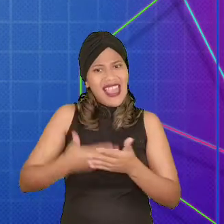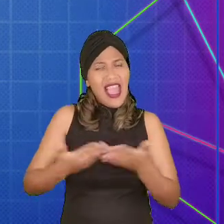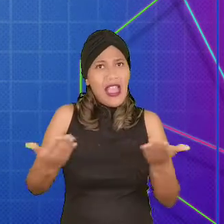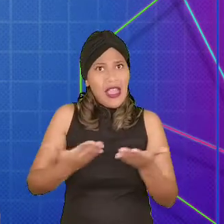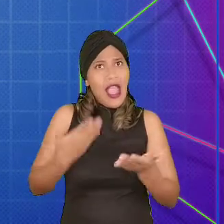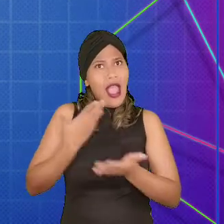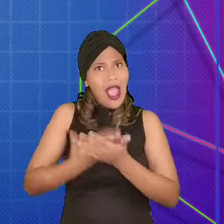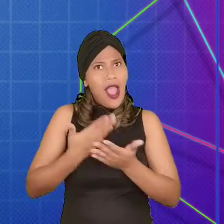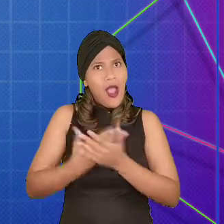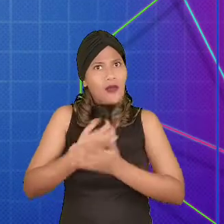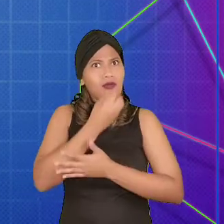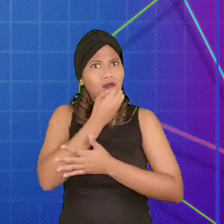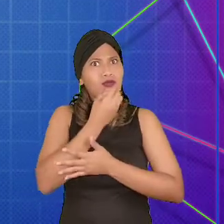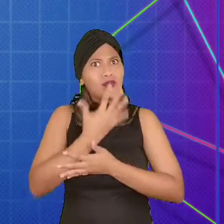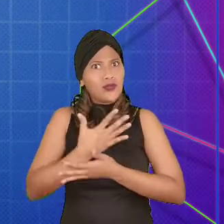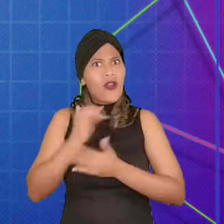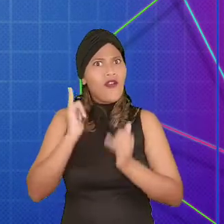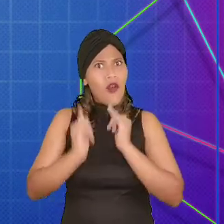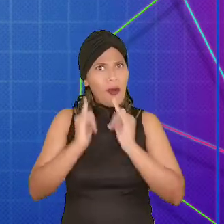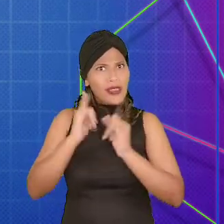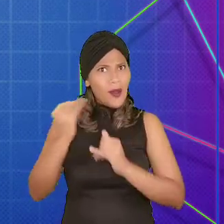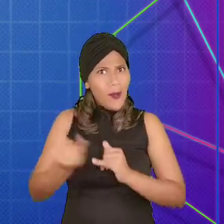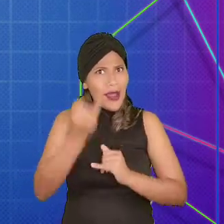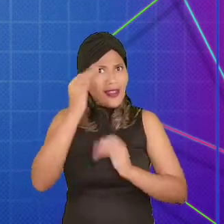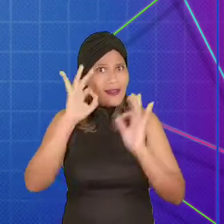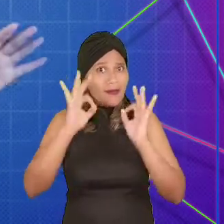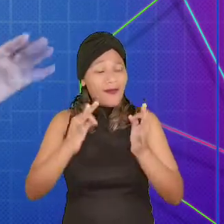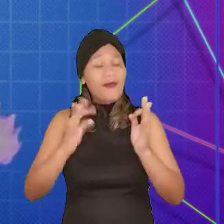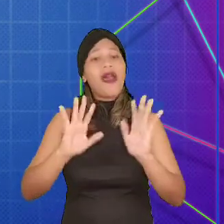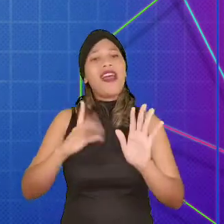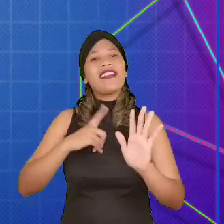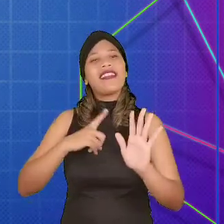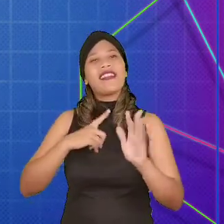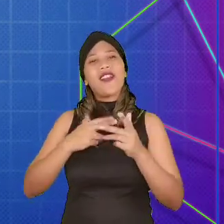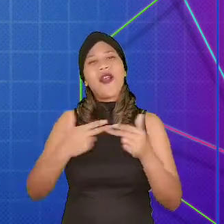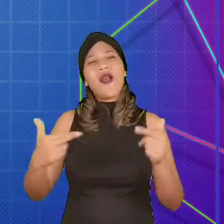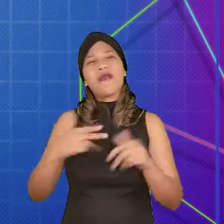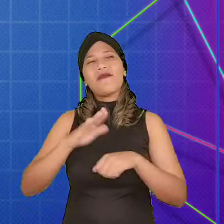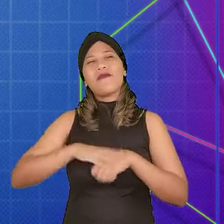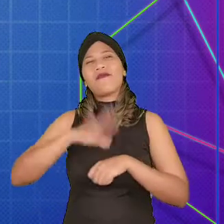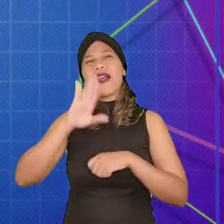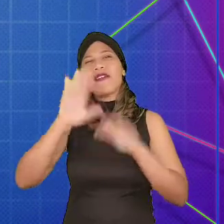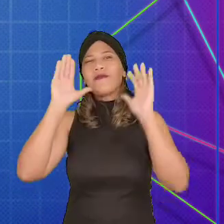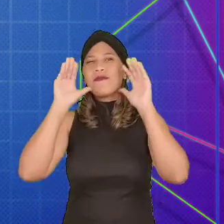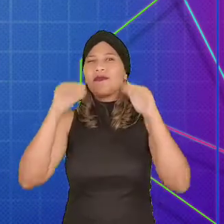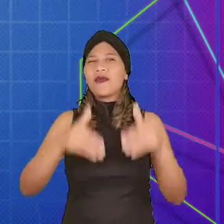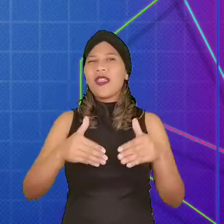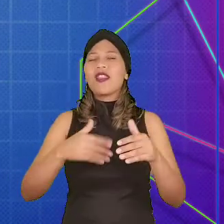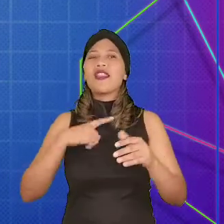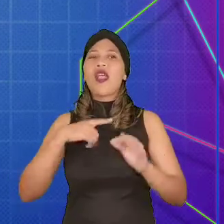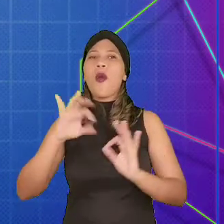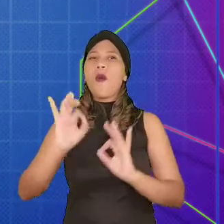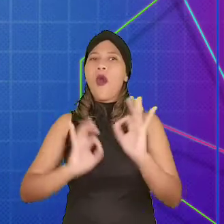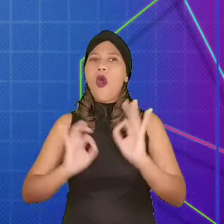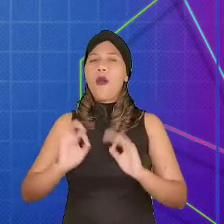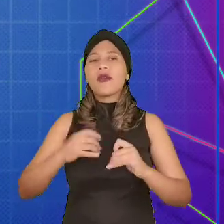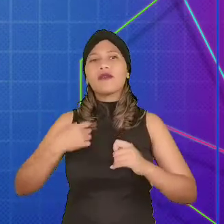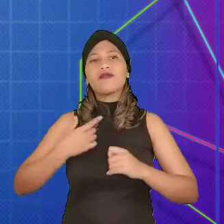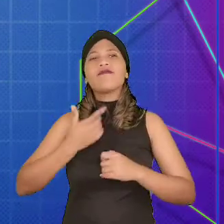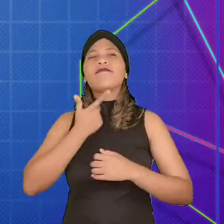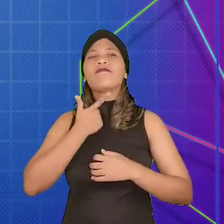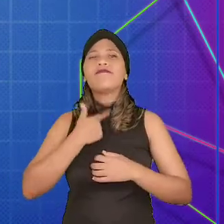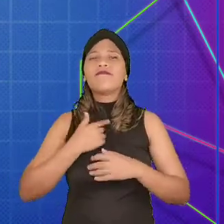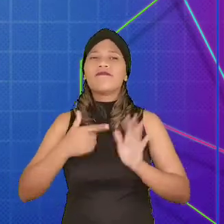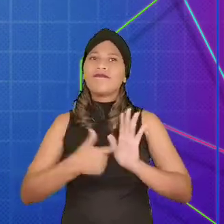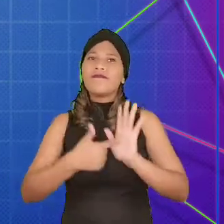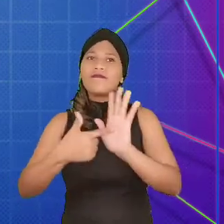cartesiano. Acho que até aqui a nossa aula teve bastante informação importante, mas ainda tem uma coisa, mais